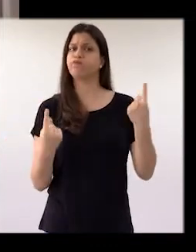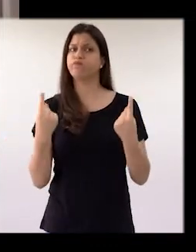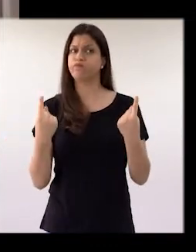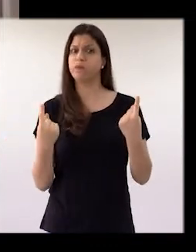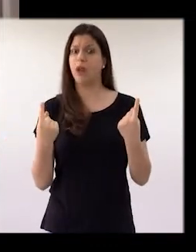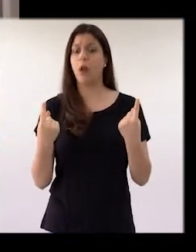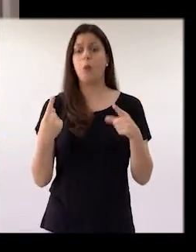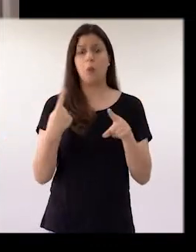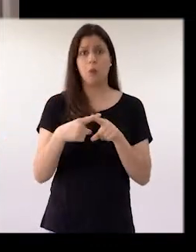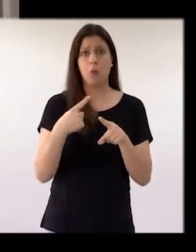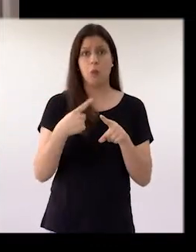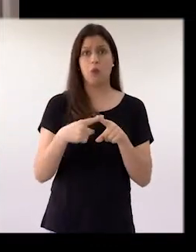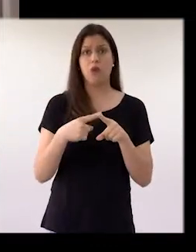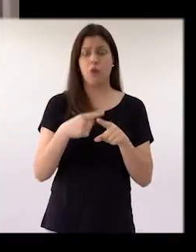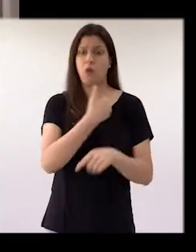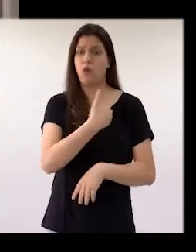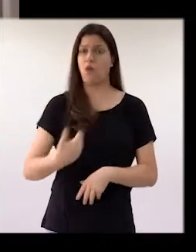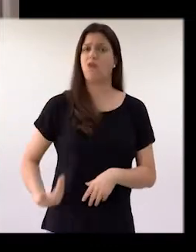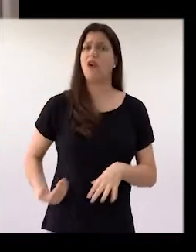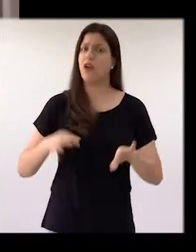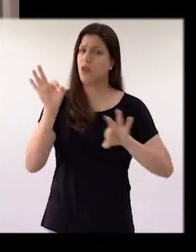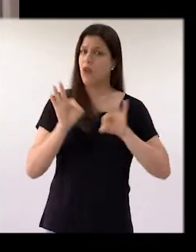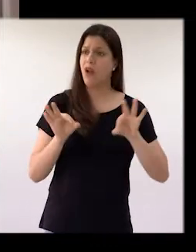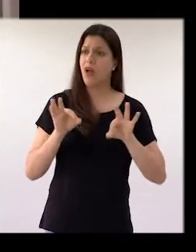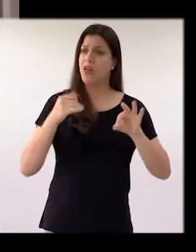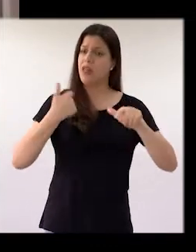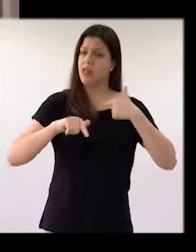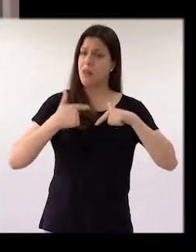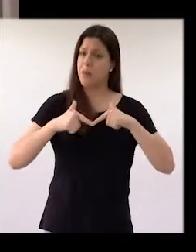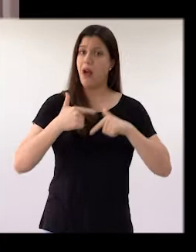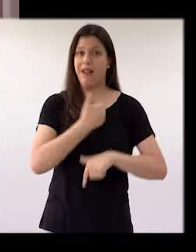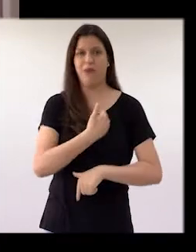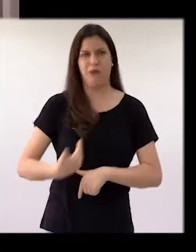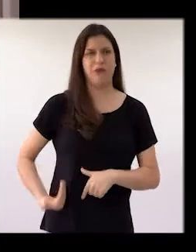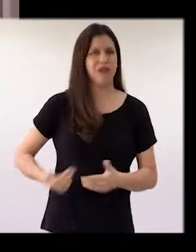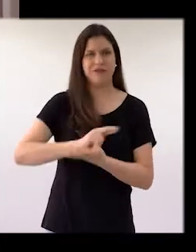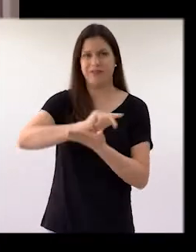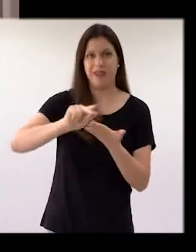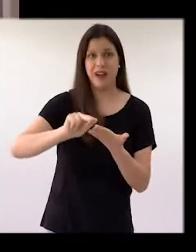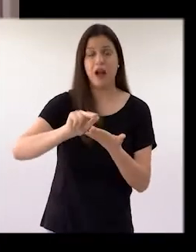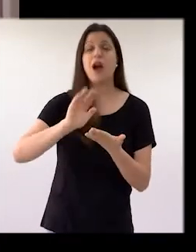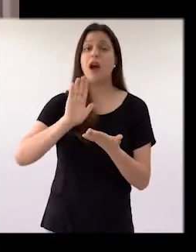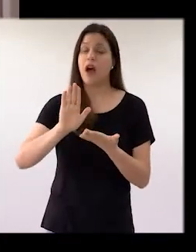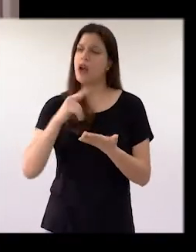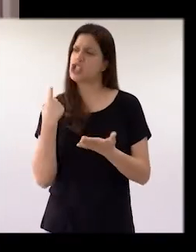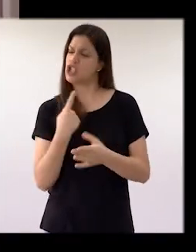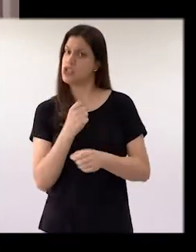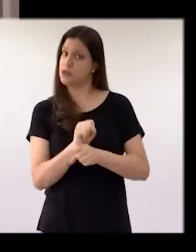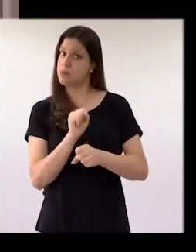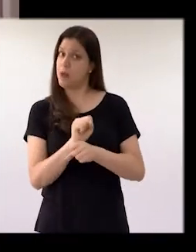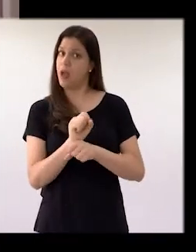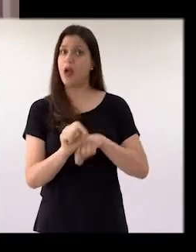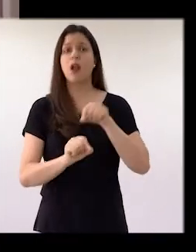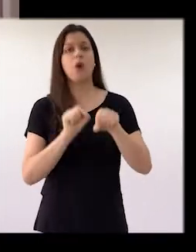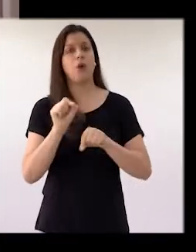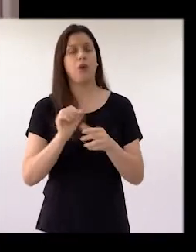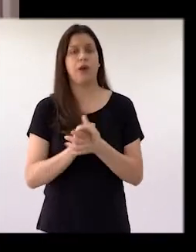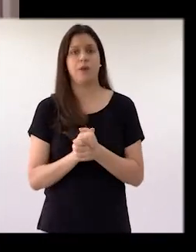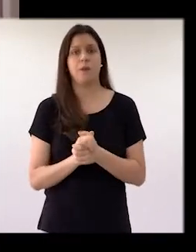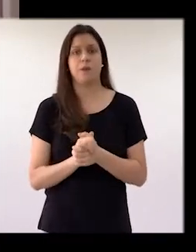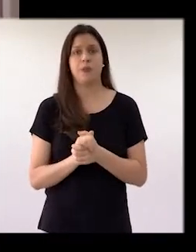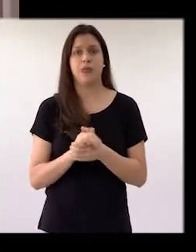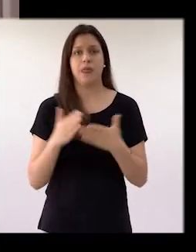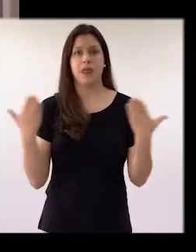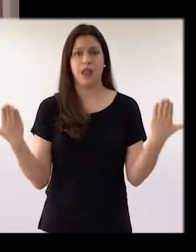né, do poder público em relação à eficiência dessas atividades que o governo faz. E a gente espera que,